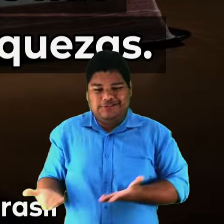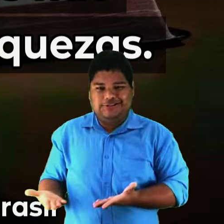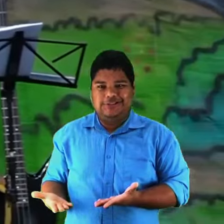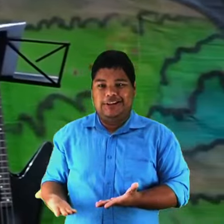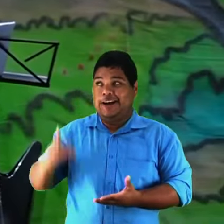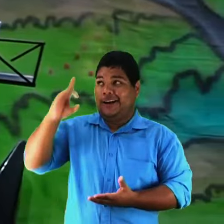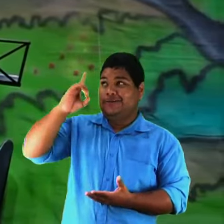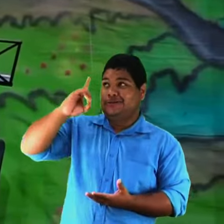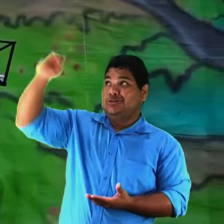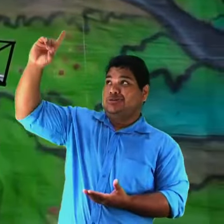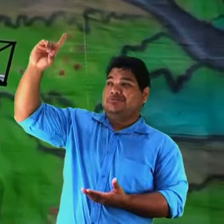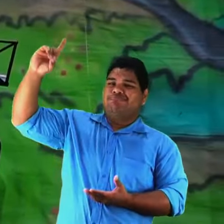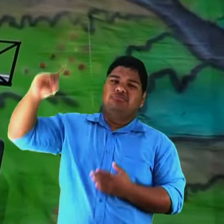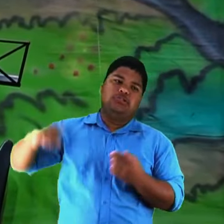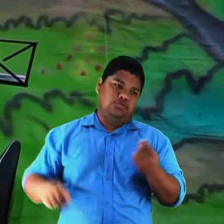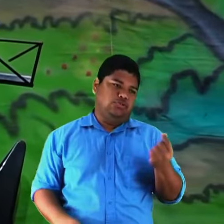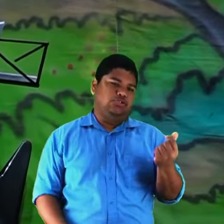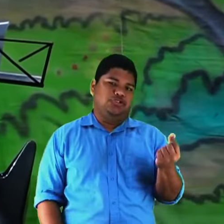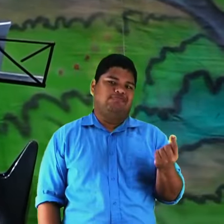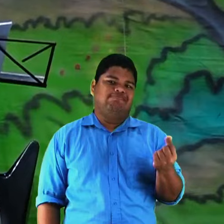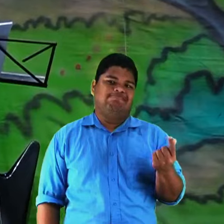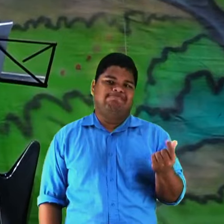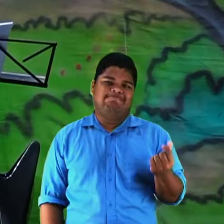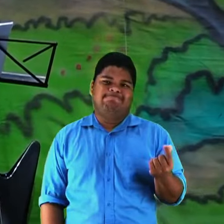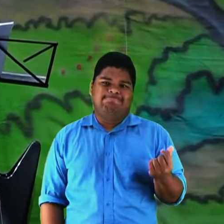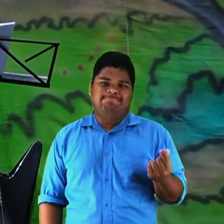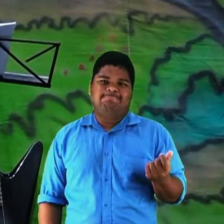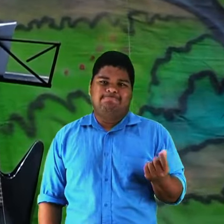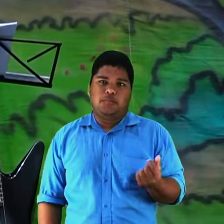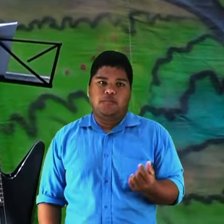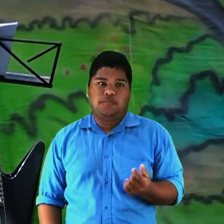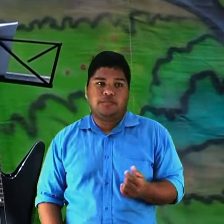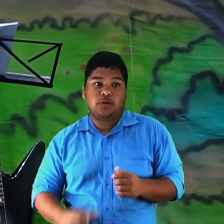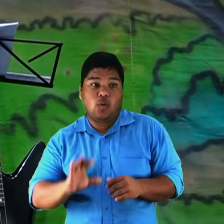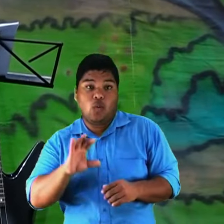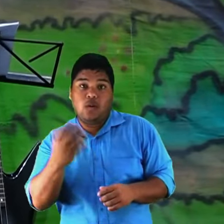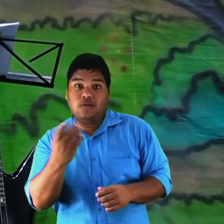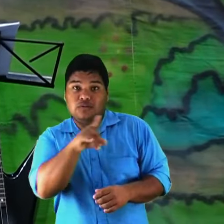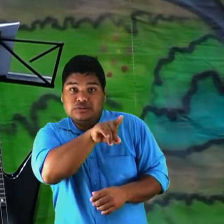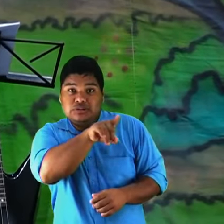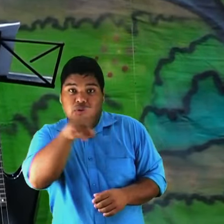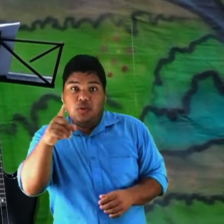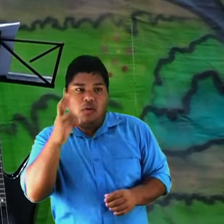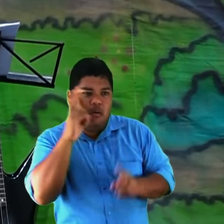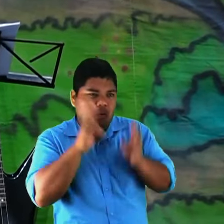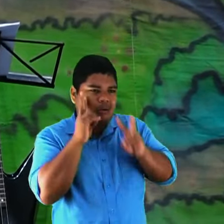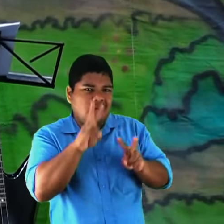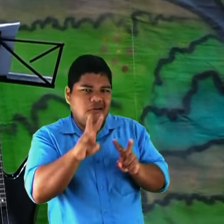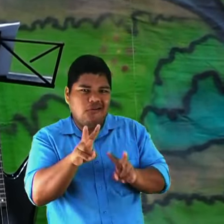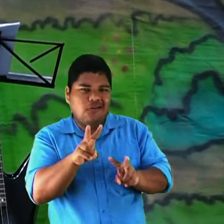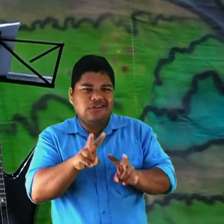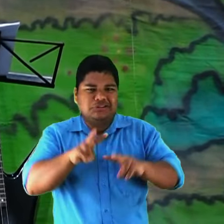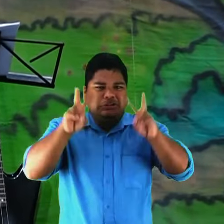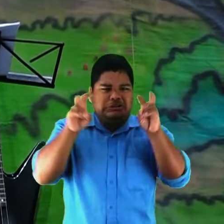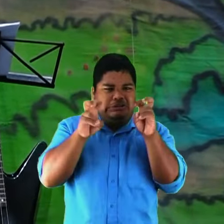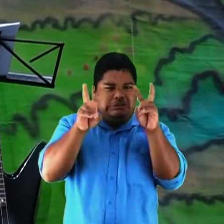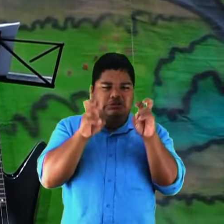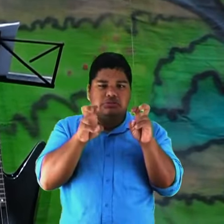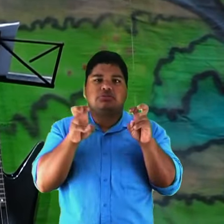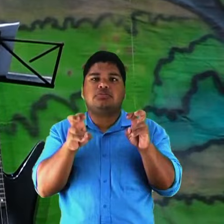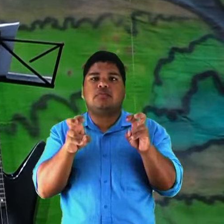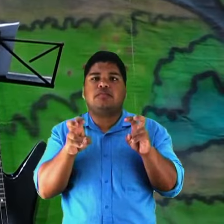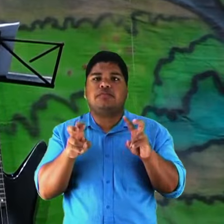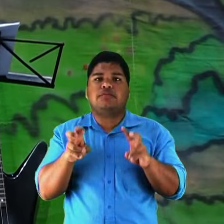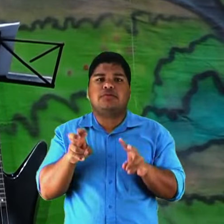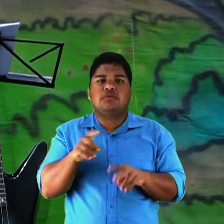riquezas. Geralmente, quando você olha esse texto, você tem a